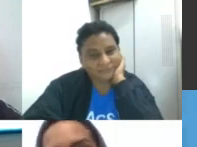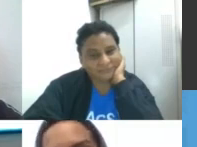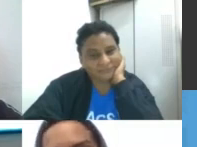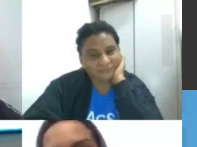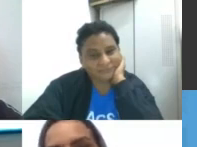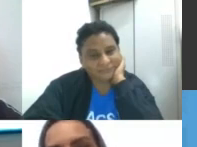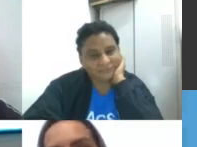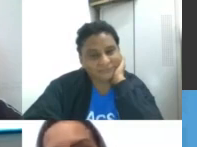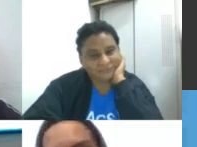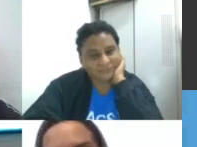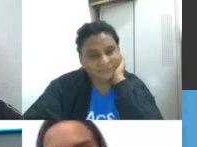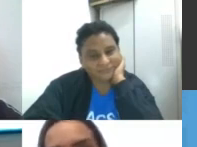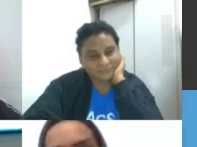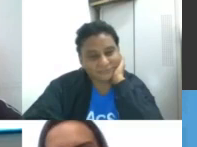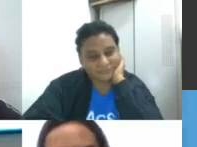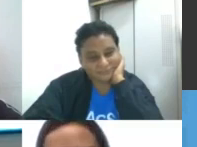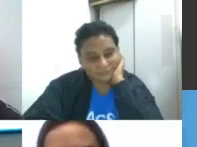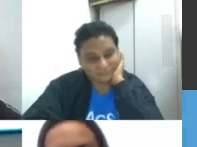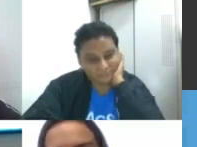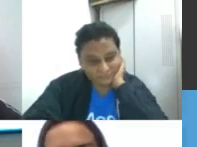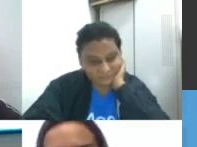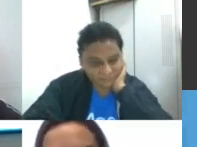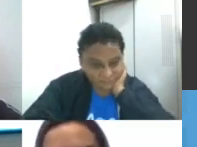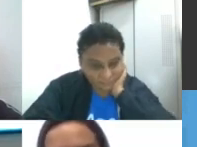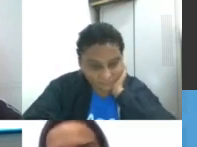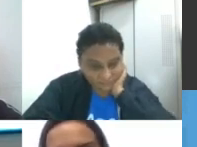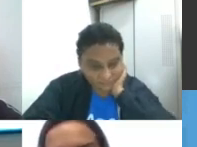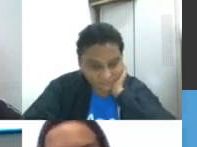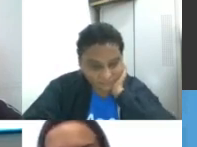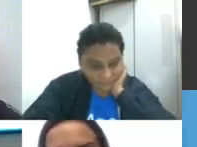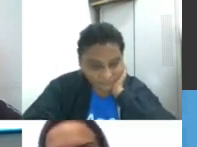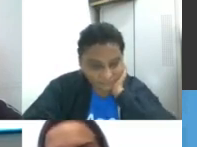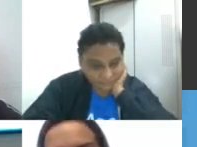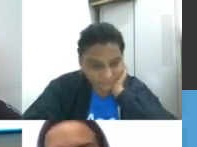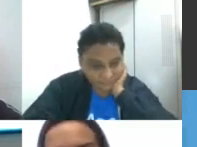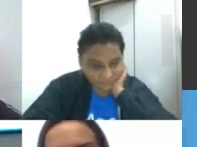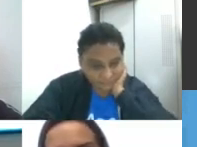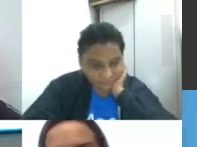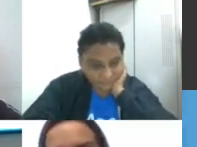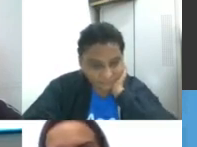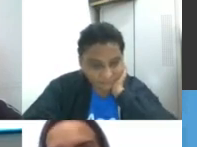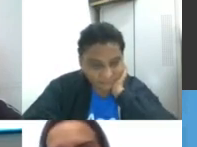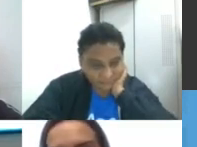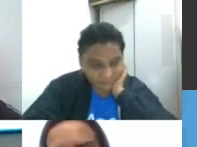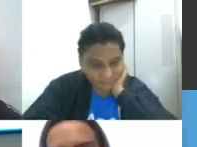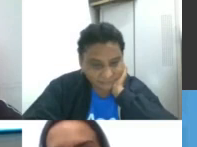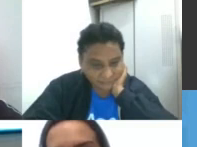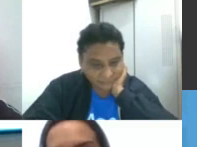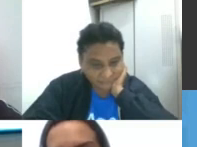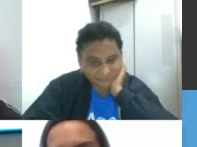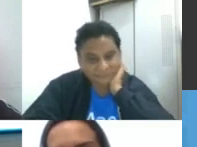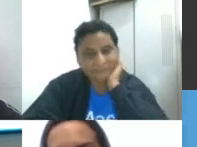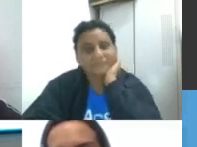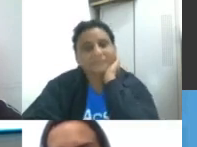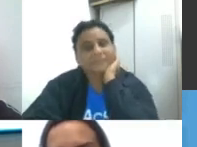humanidade sobre acolhimento sobre o nosso lado humano e percebendo a fragilidade do outro